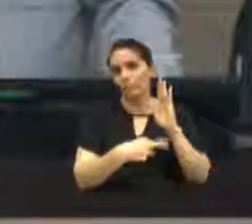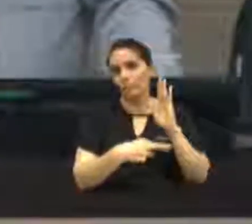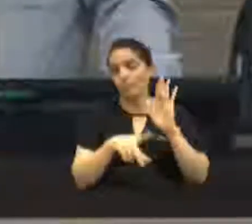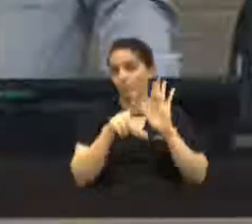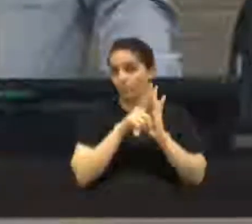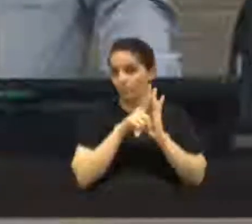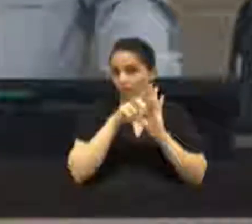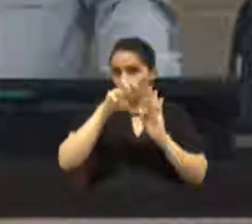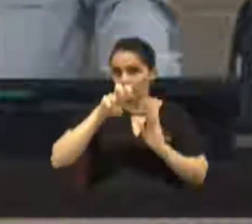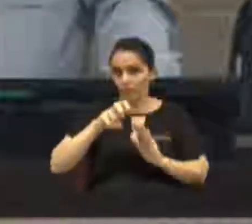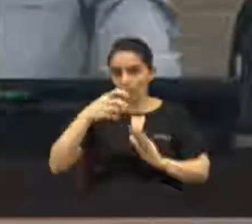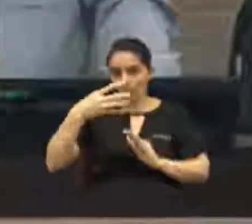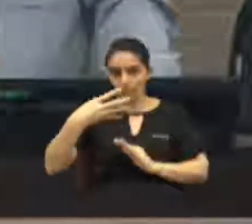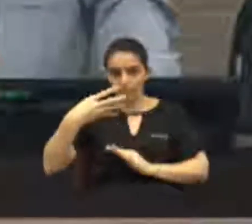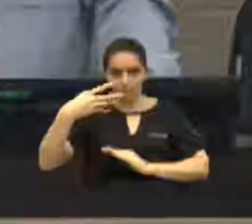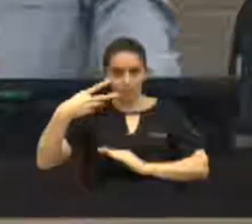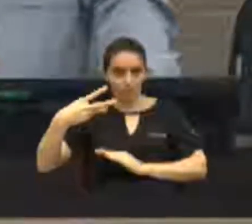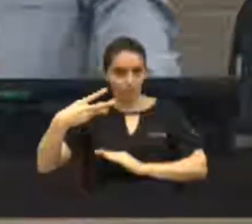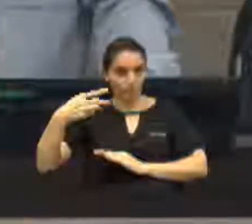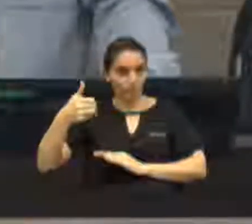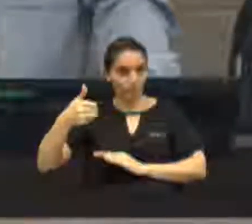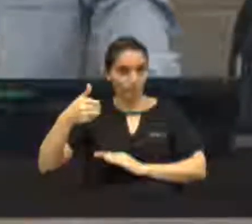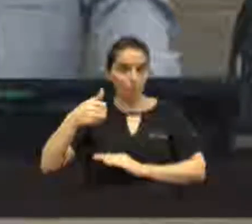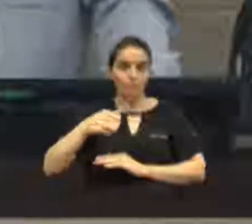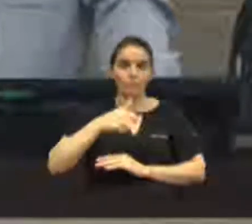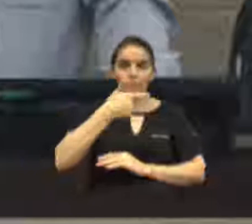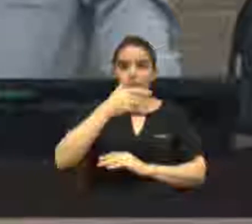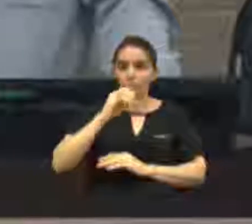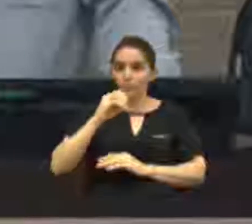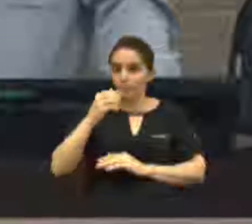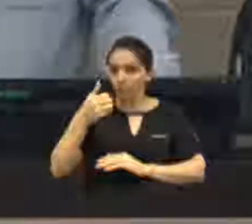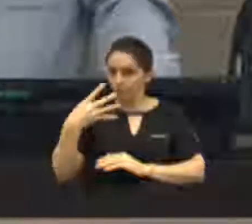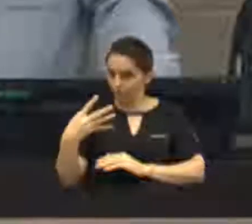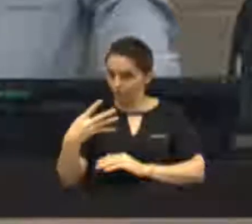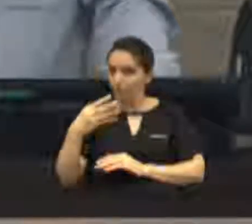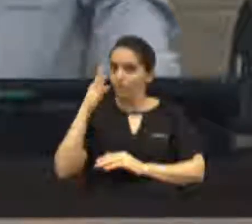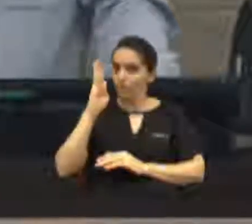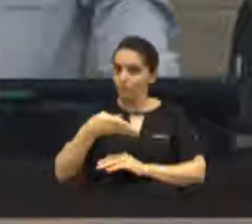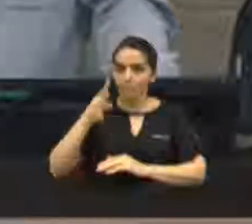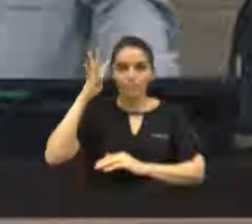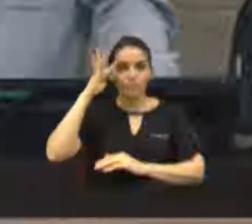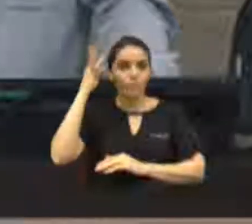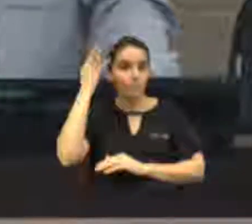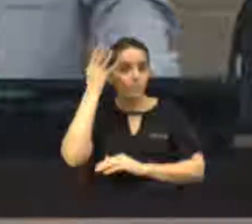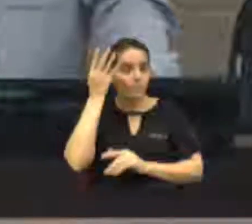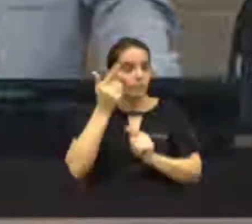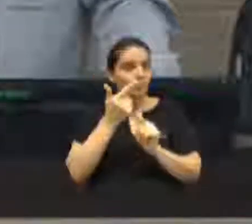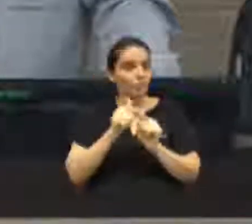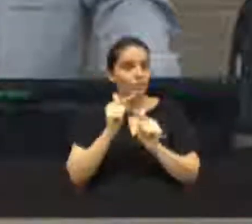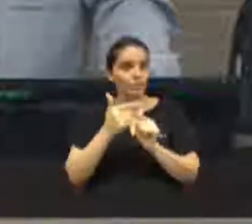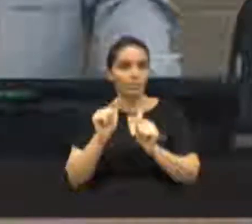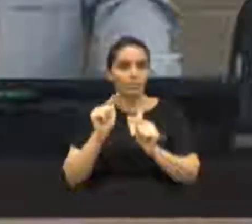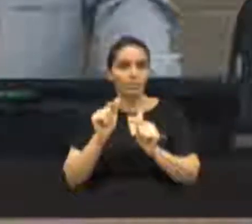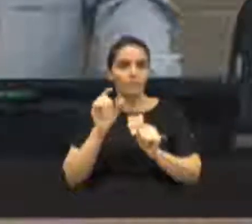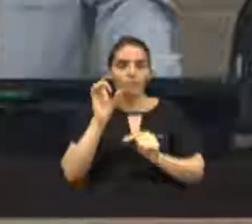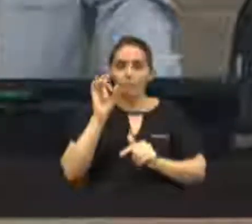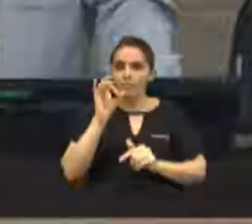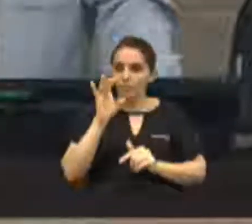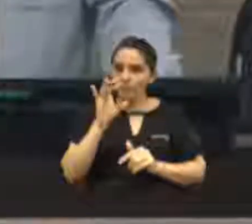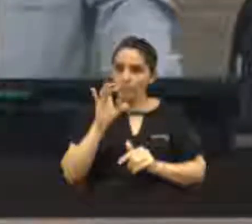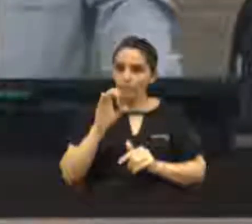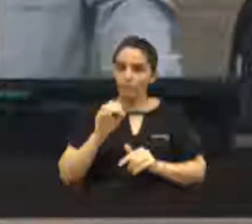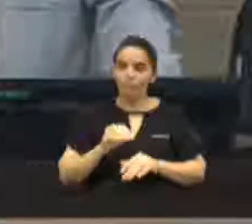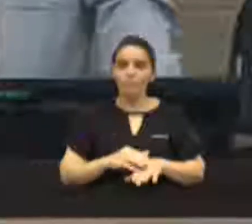Lei 5.431 de 2014 já havia solucionado o mesmo problema, mas somente para clínicas